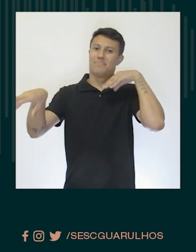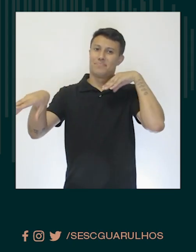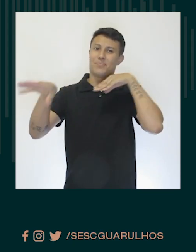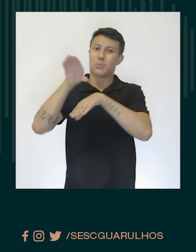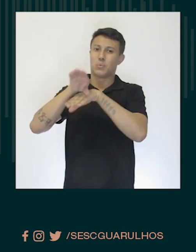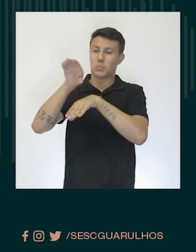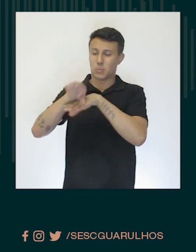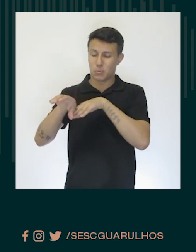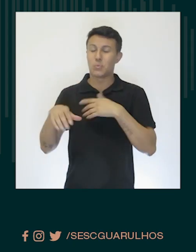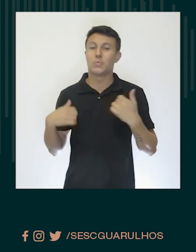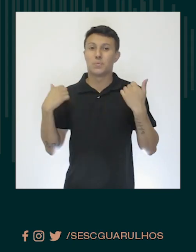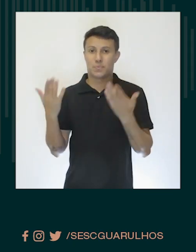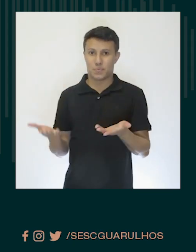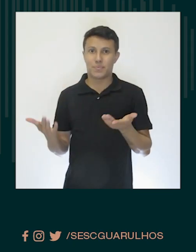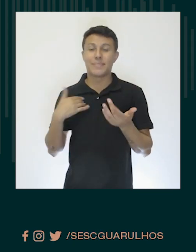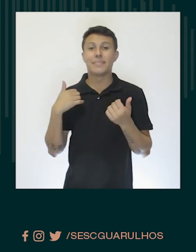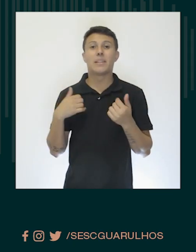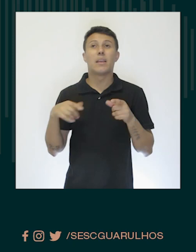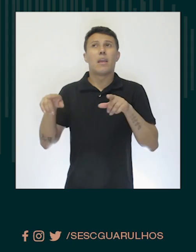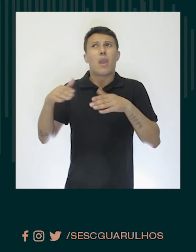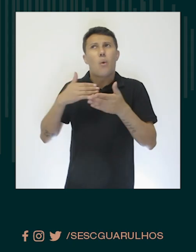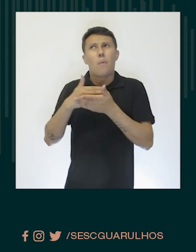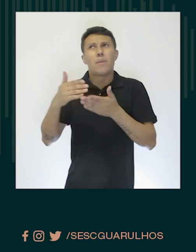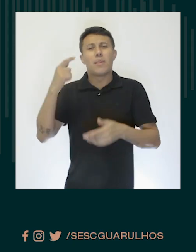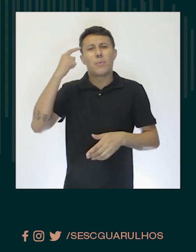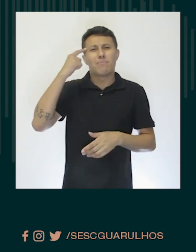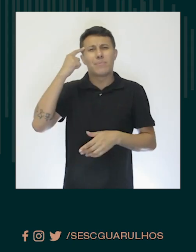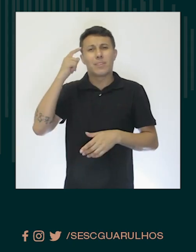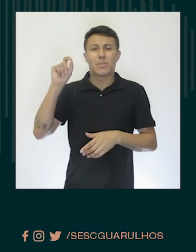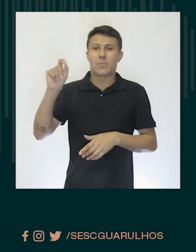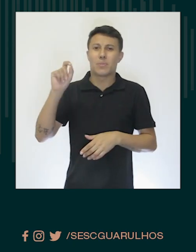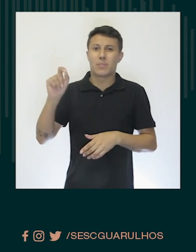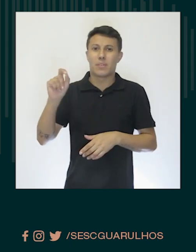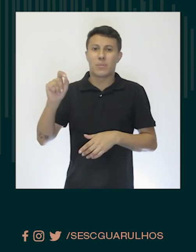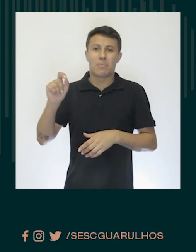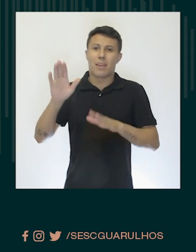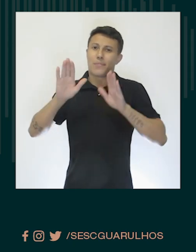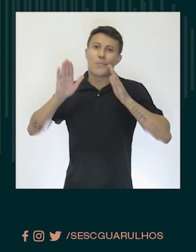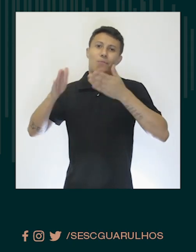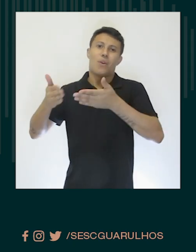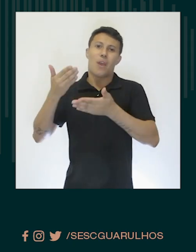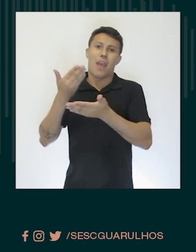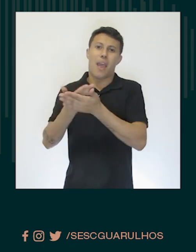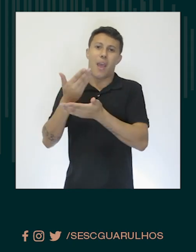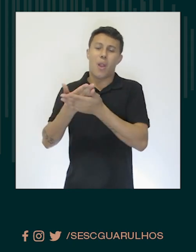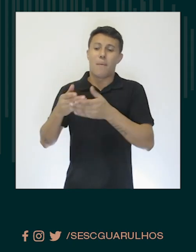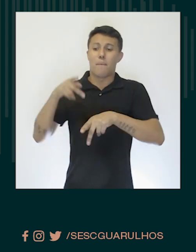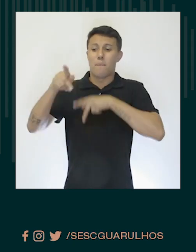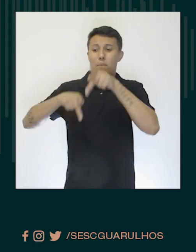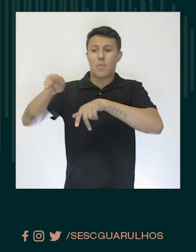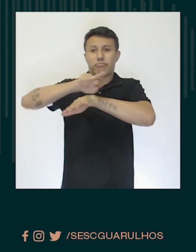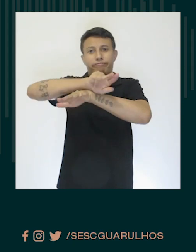à distância, e com isso eu acabei, sem querer, alcançando um público mais diverso,